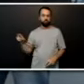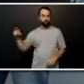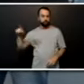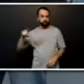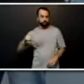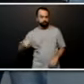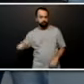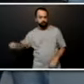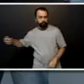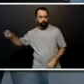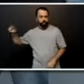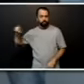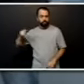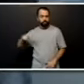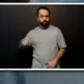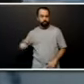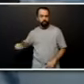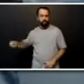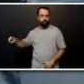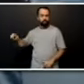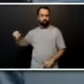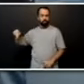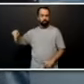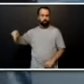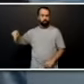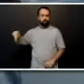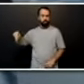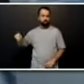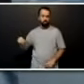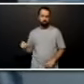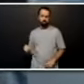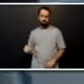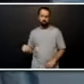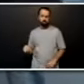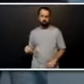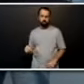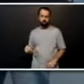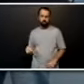todos os naturais dentro dos inteiros.